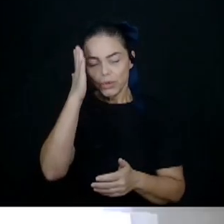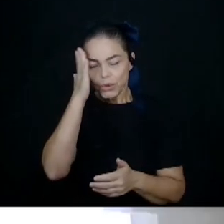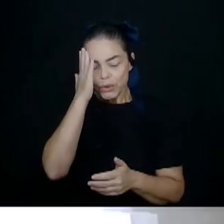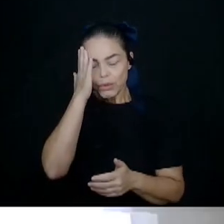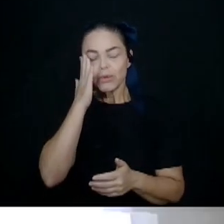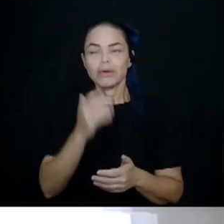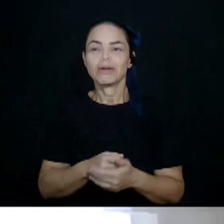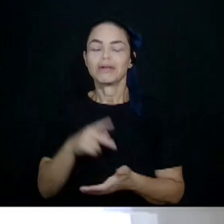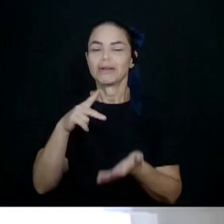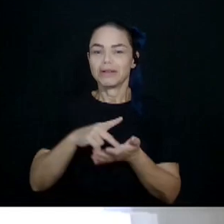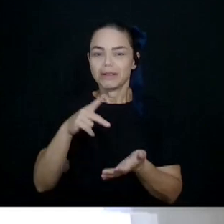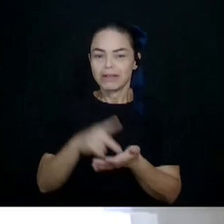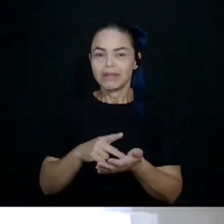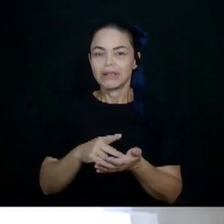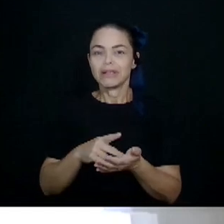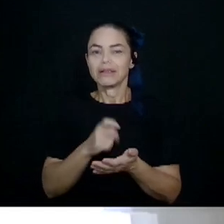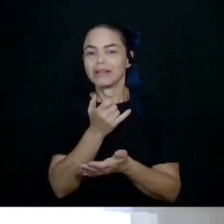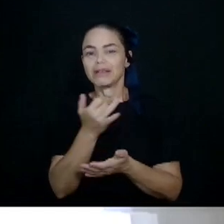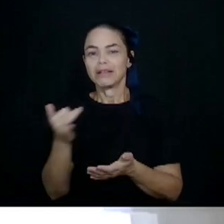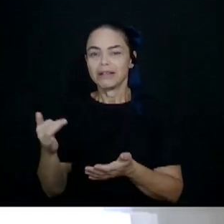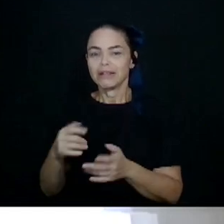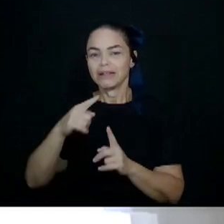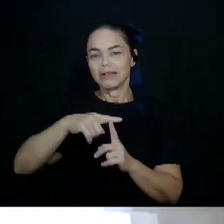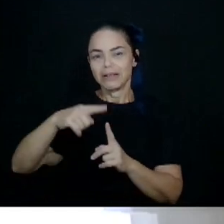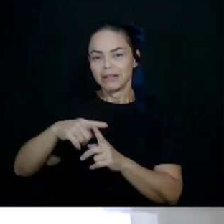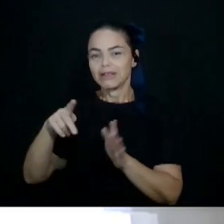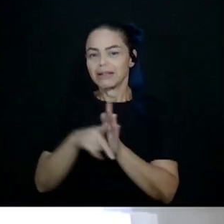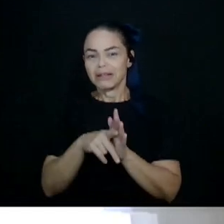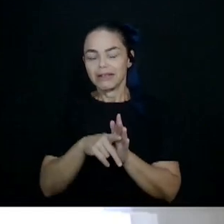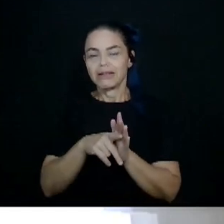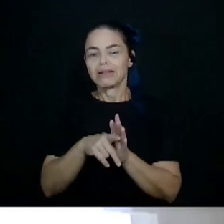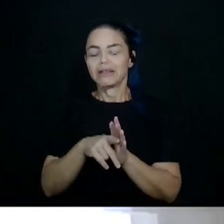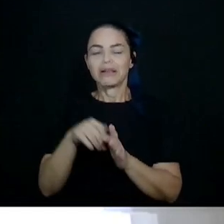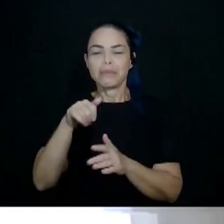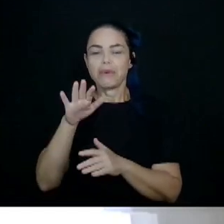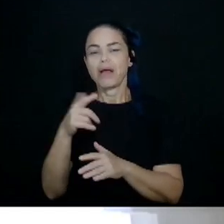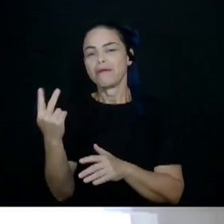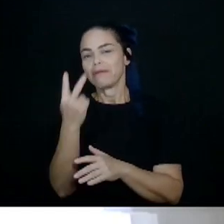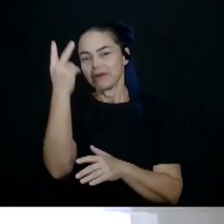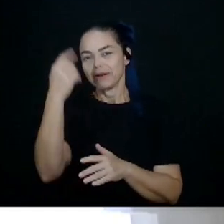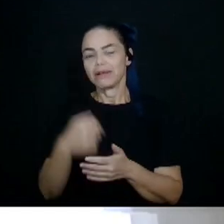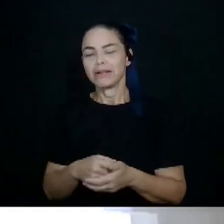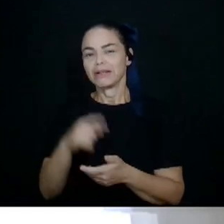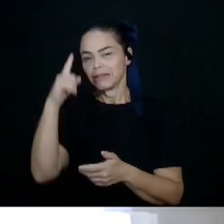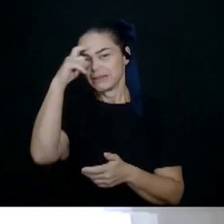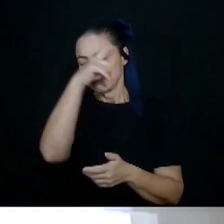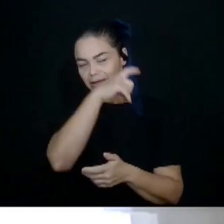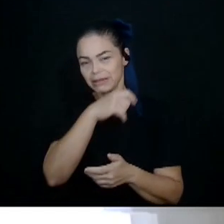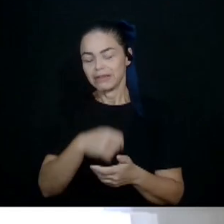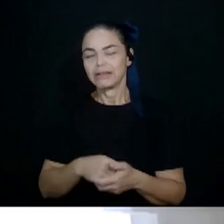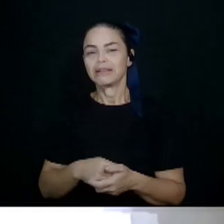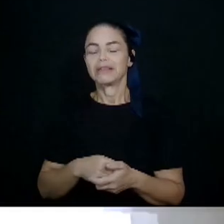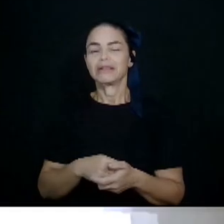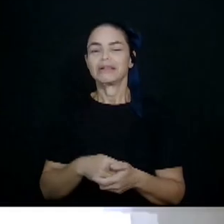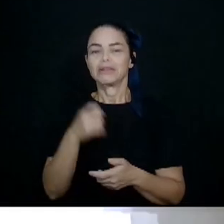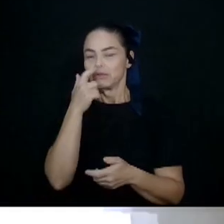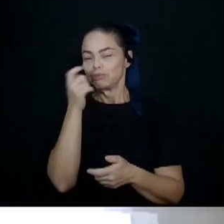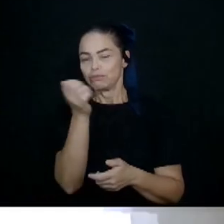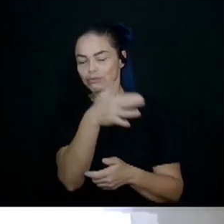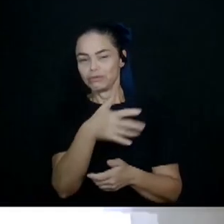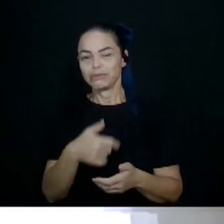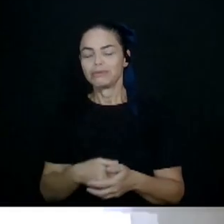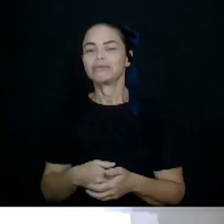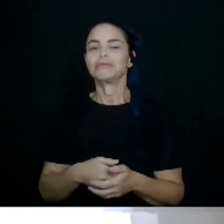Realmente entendendo quais tipos de pertences têm mais valor, ele tem mais dificuldade de se desfazer, né? Então é todo